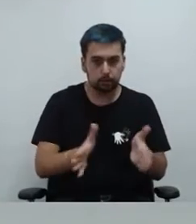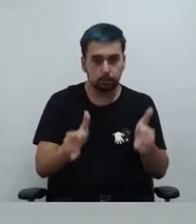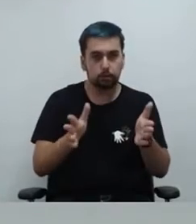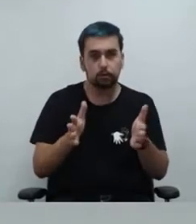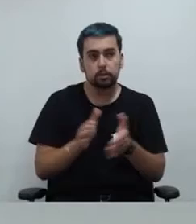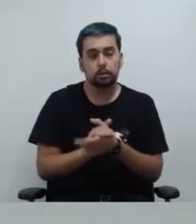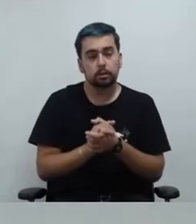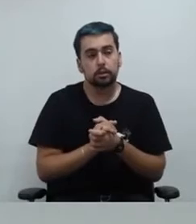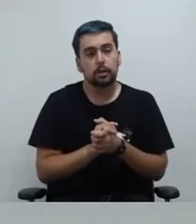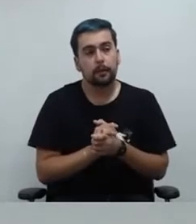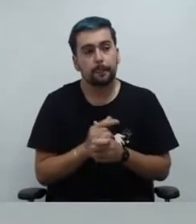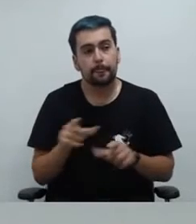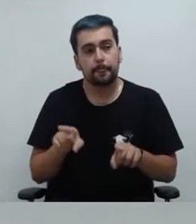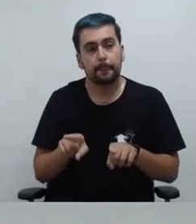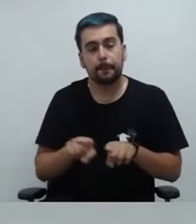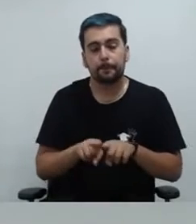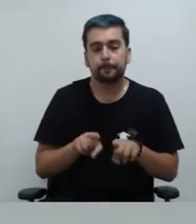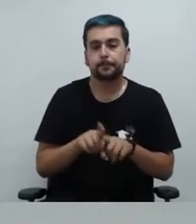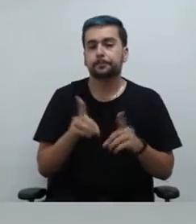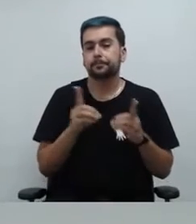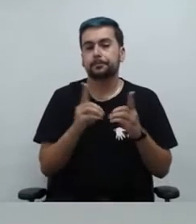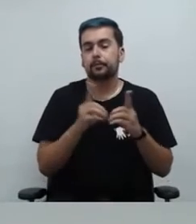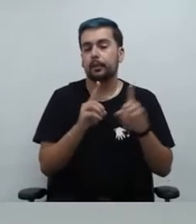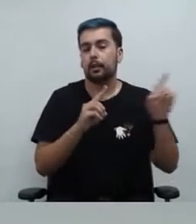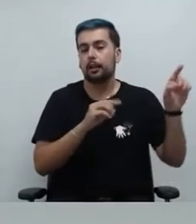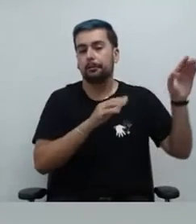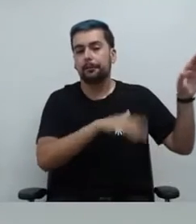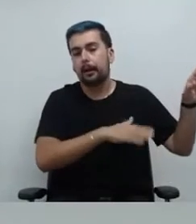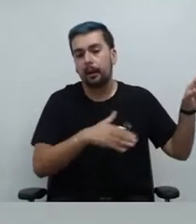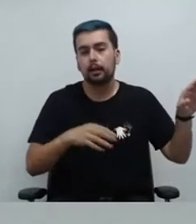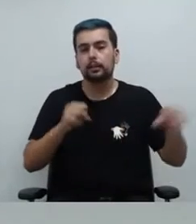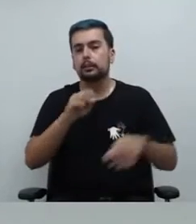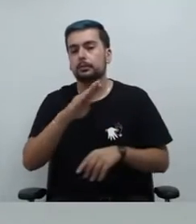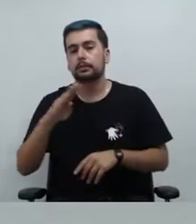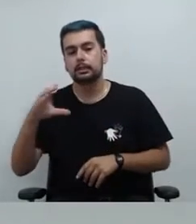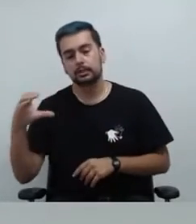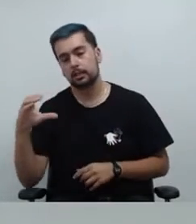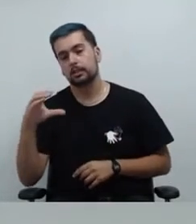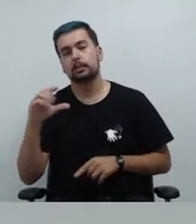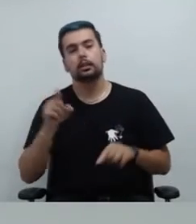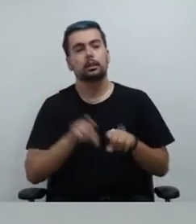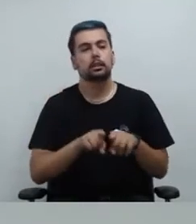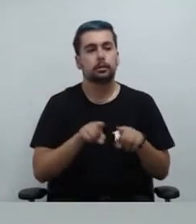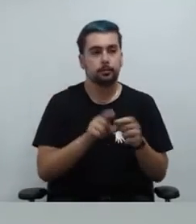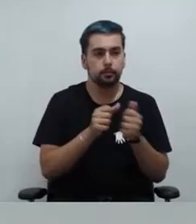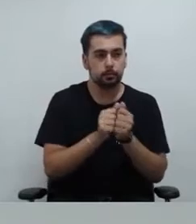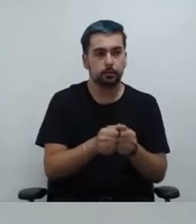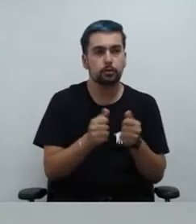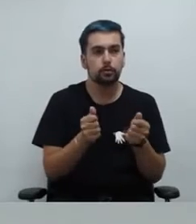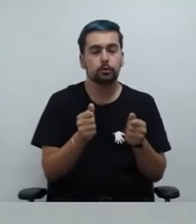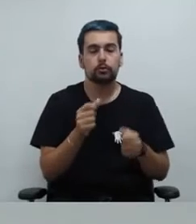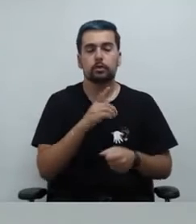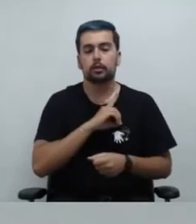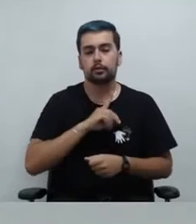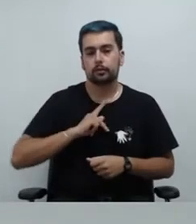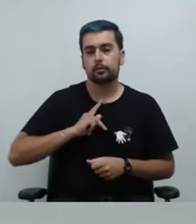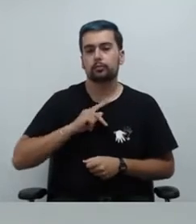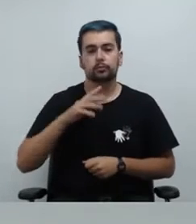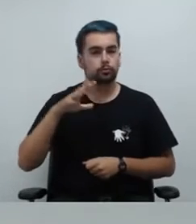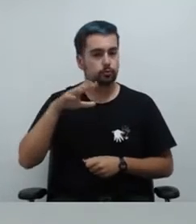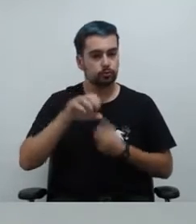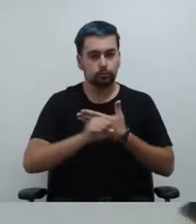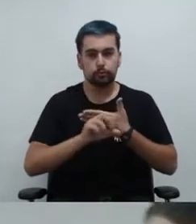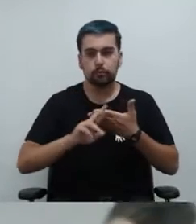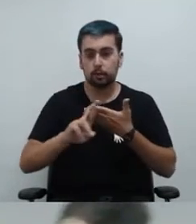cito, por exemplo, o atendimento em São Vicente e em São Bernardo, realizado em parceria com a ouvidoria da Defensoria Pública, e o